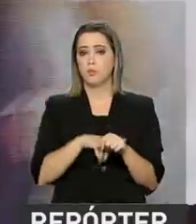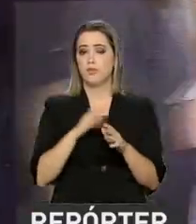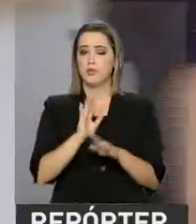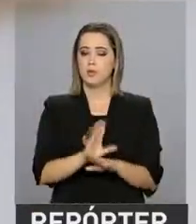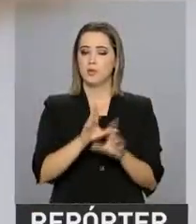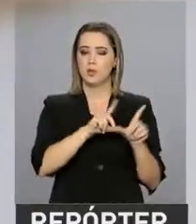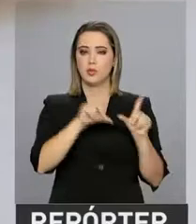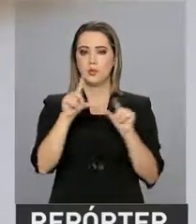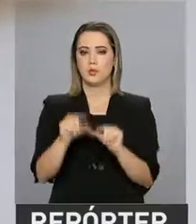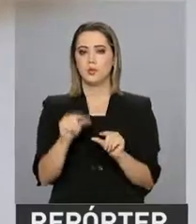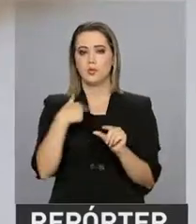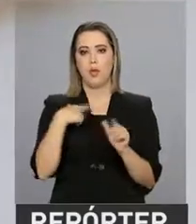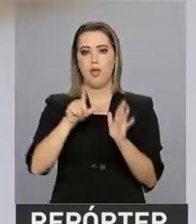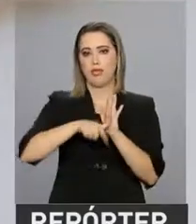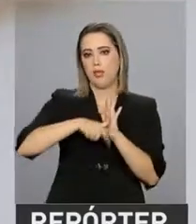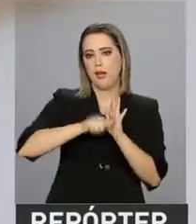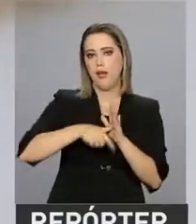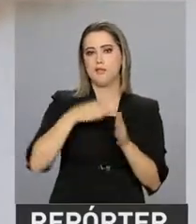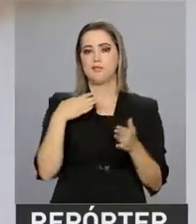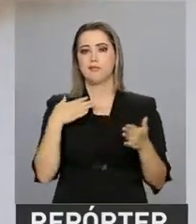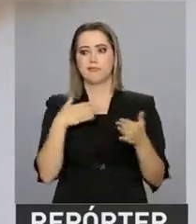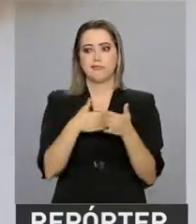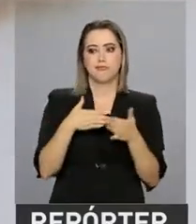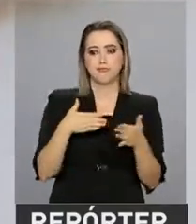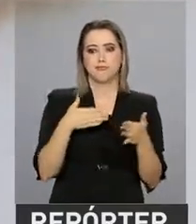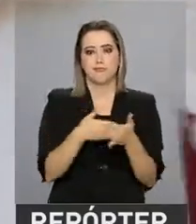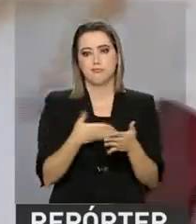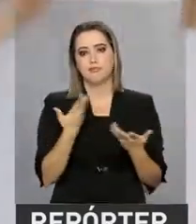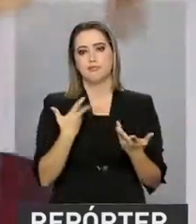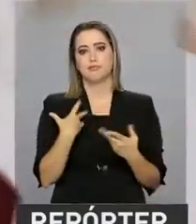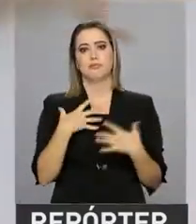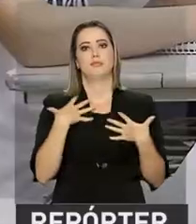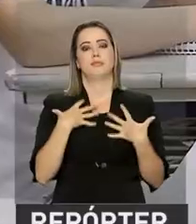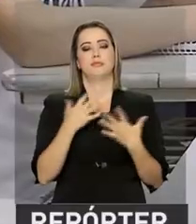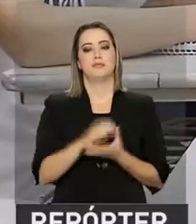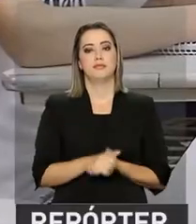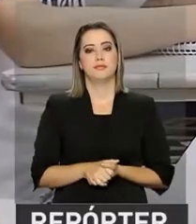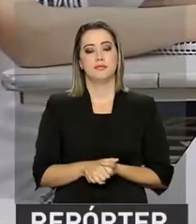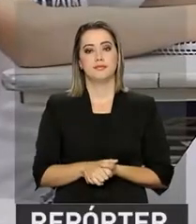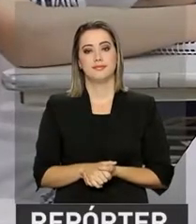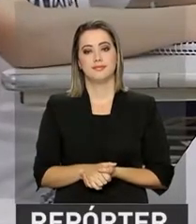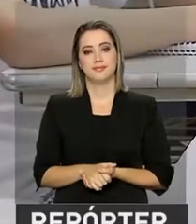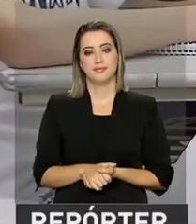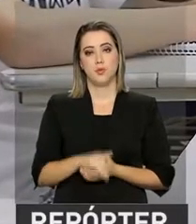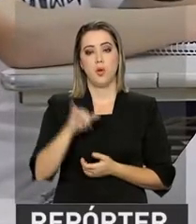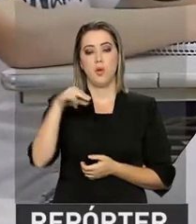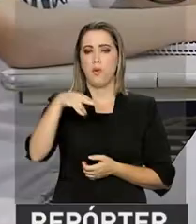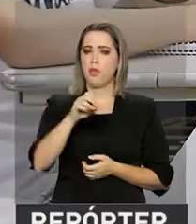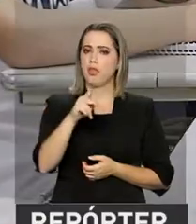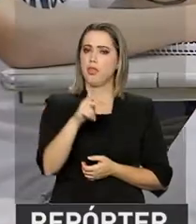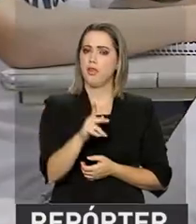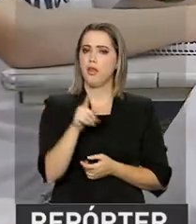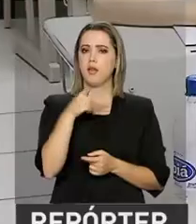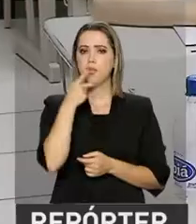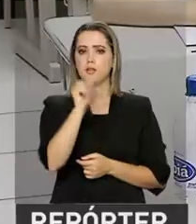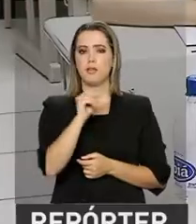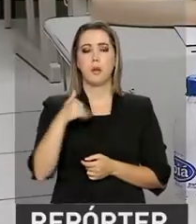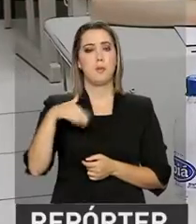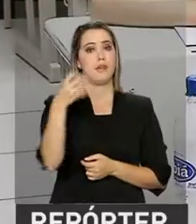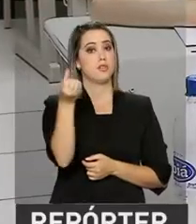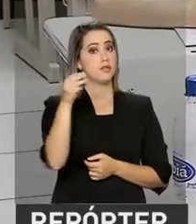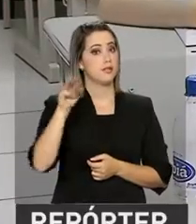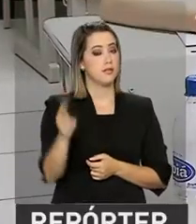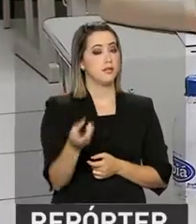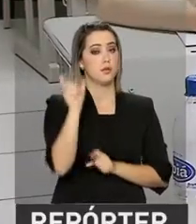diminuir que as pessoas atrasadas e nem sempre um choque no brasil segundo o inep mais de 6 milhões de estudantes se inscreveram